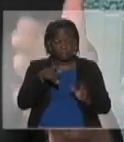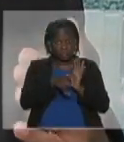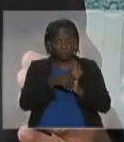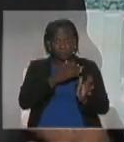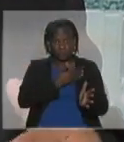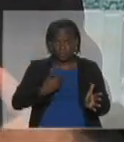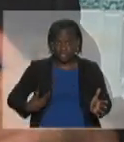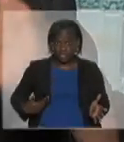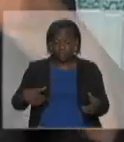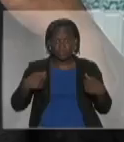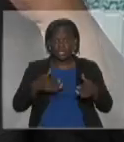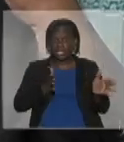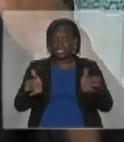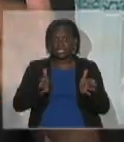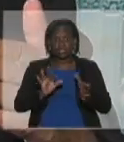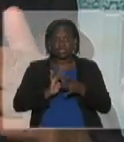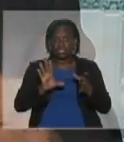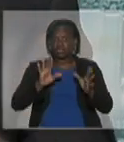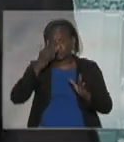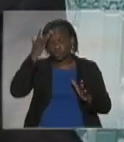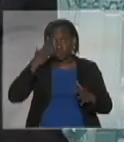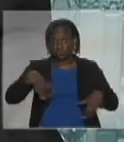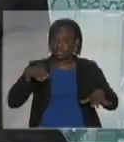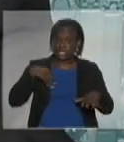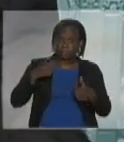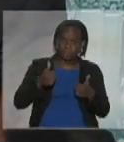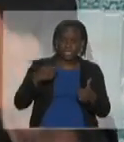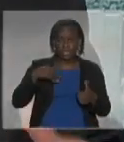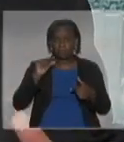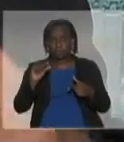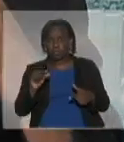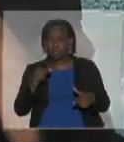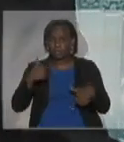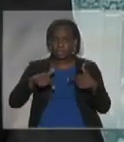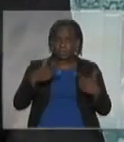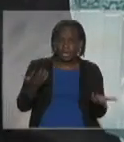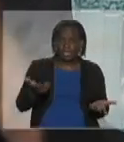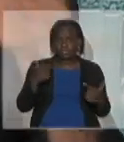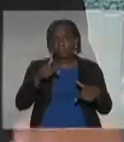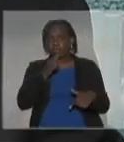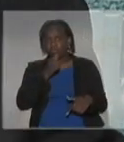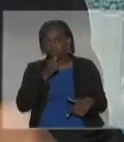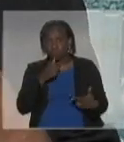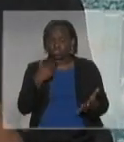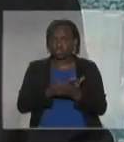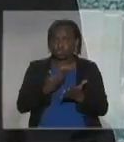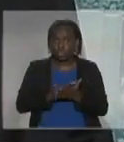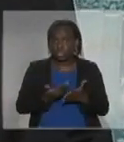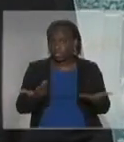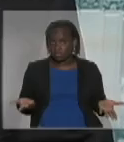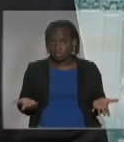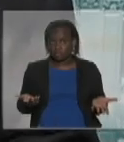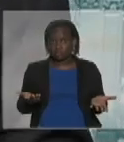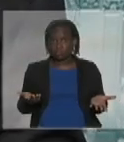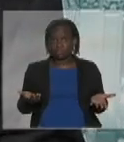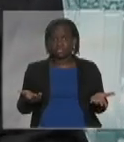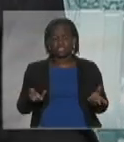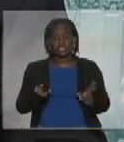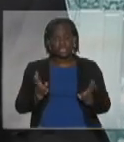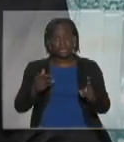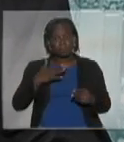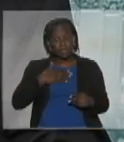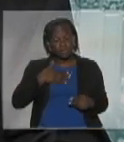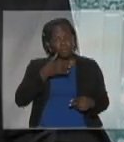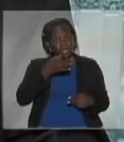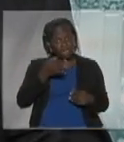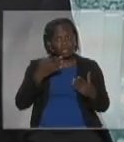é público, ele tem que ser acessível a todo mundo, quem ganha bem, quem ganha mal, quem está empregado, quem está desempregado, estudantes, ele sempre,